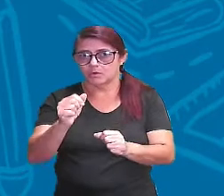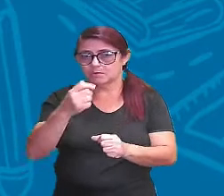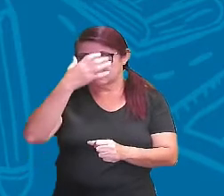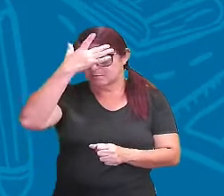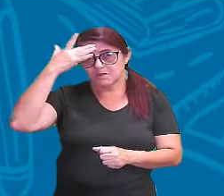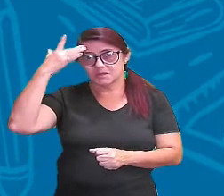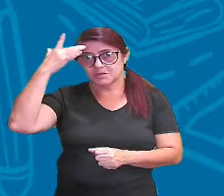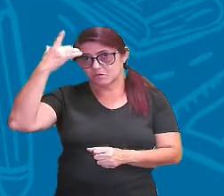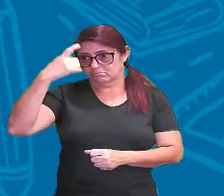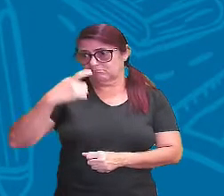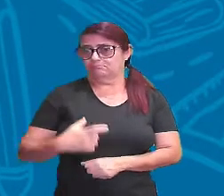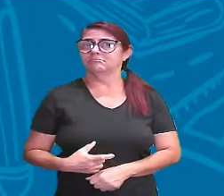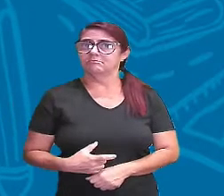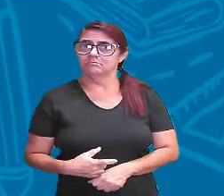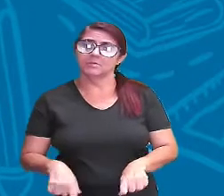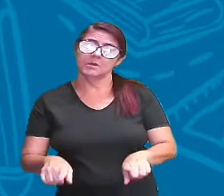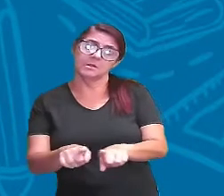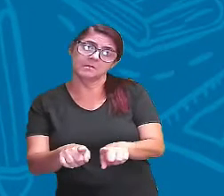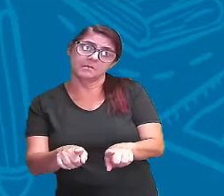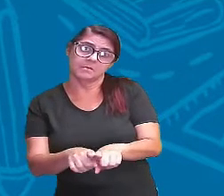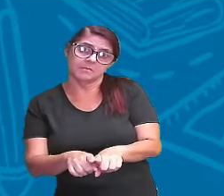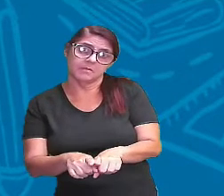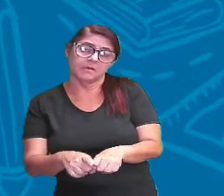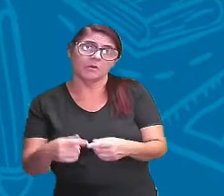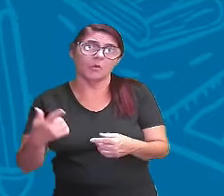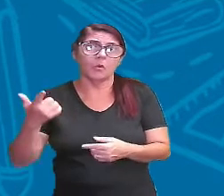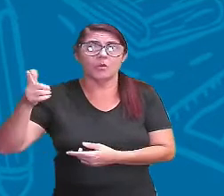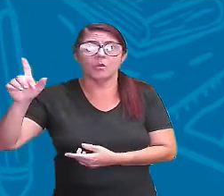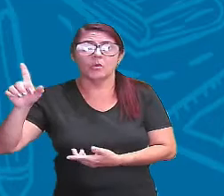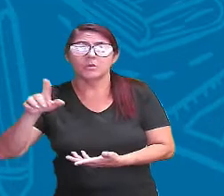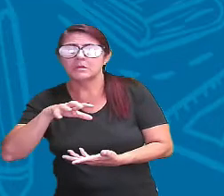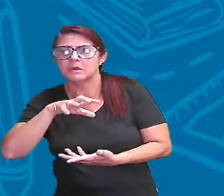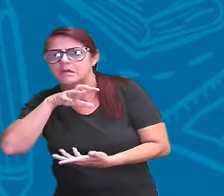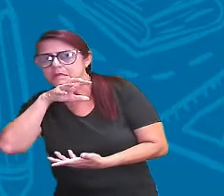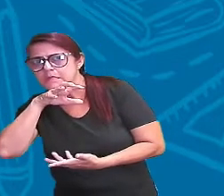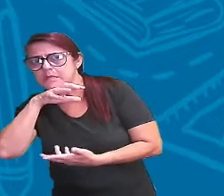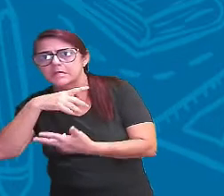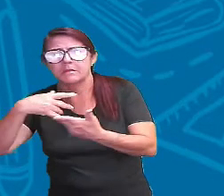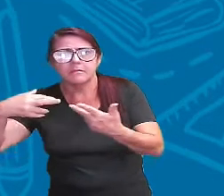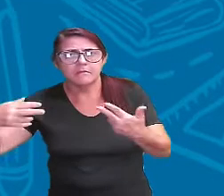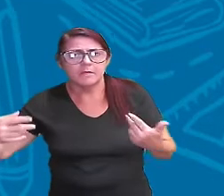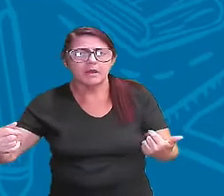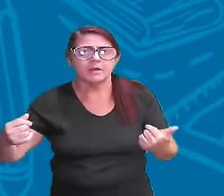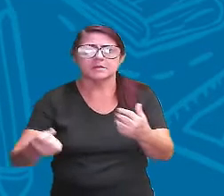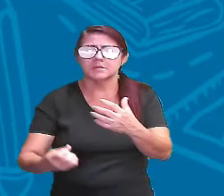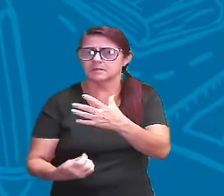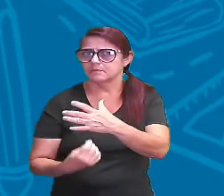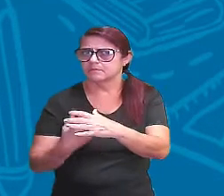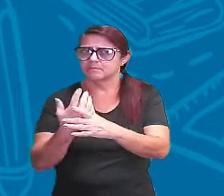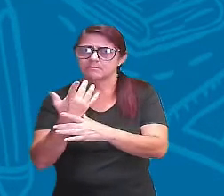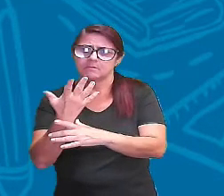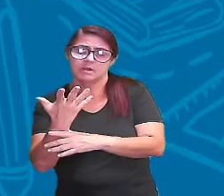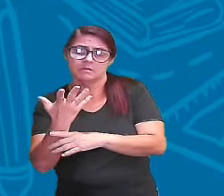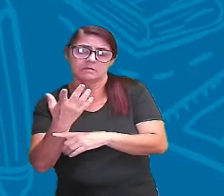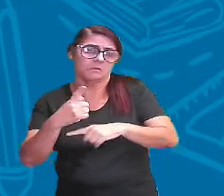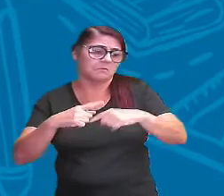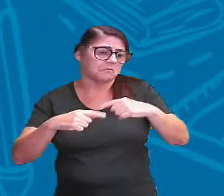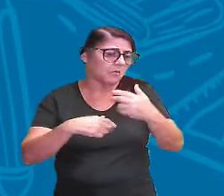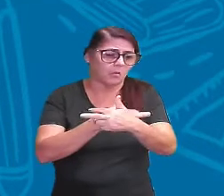humanos, tá? Quanto outros seres viventes, como animais, plantas ou até